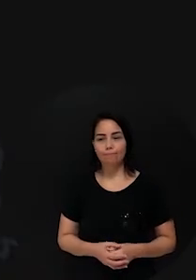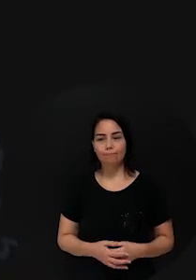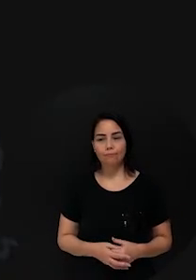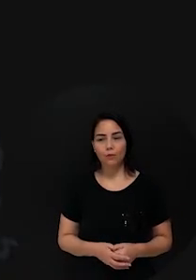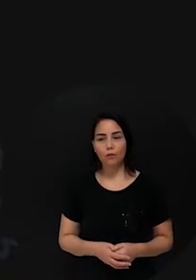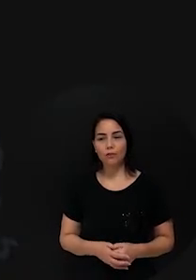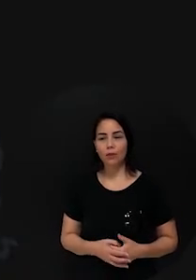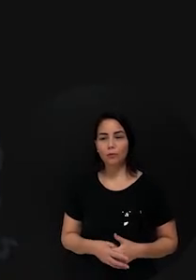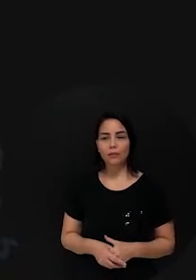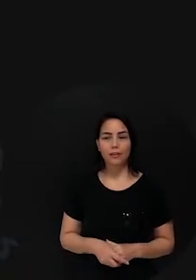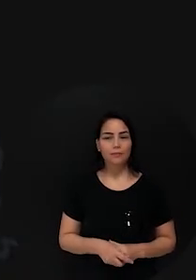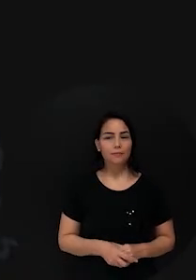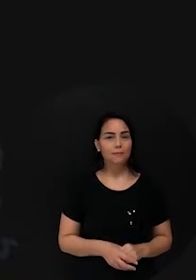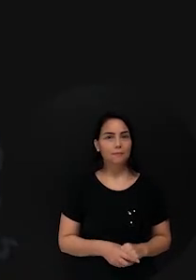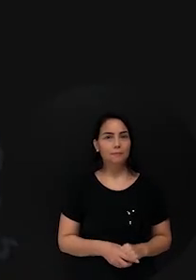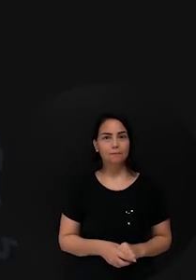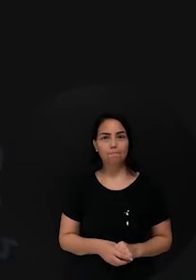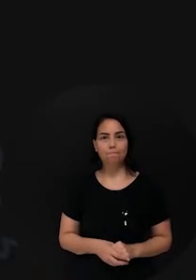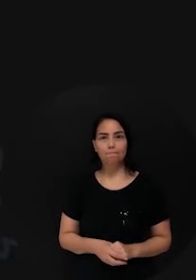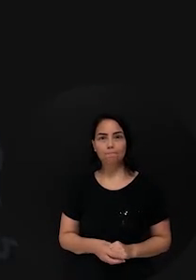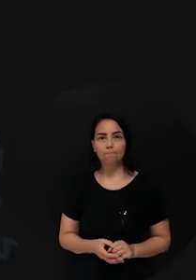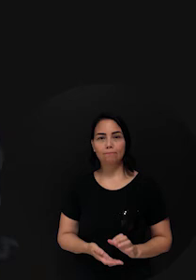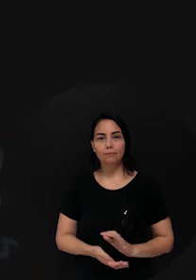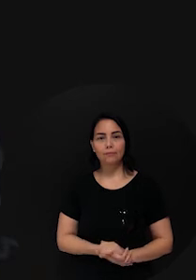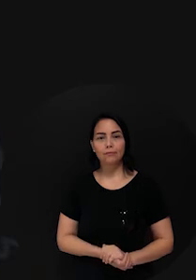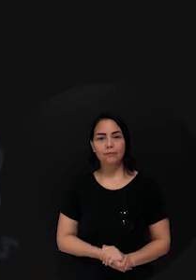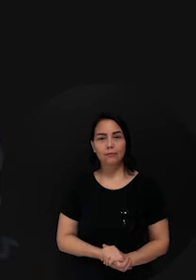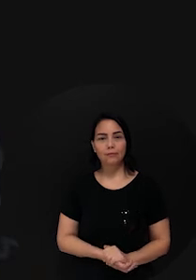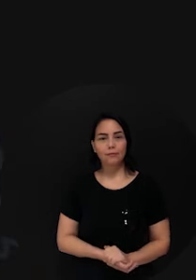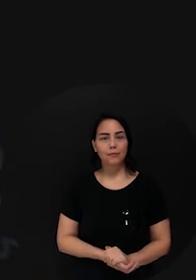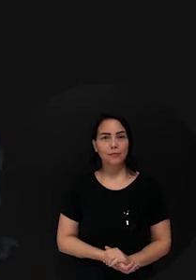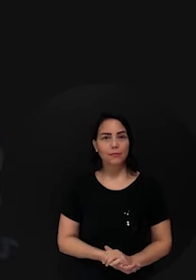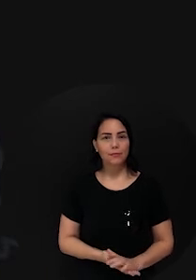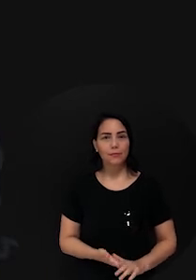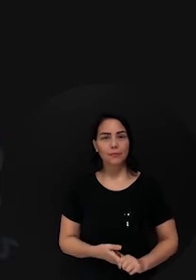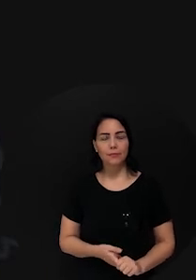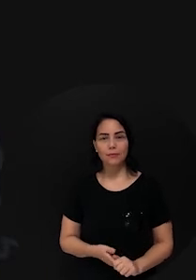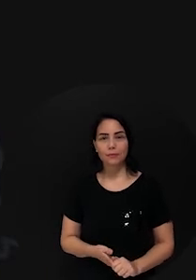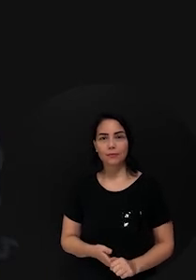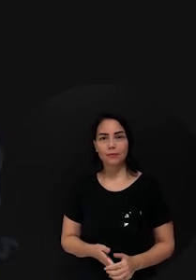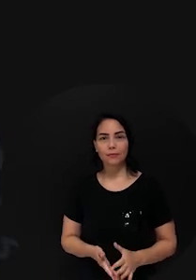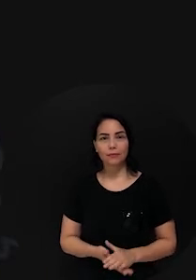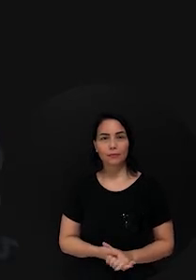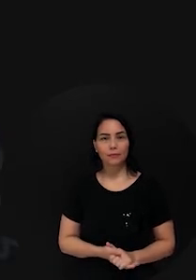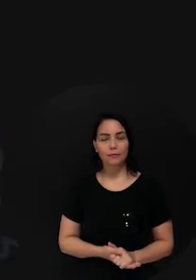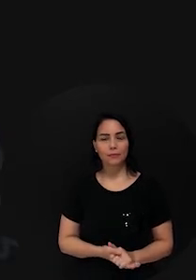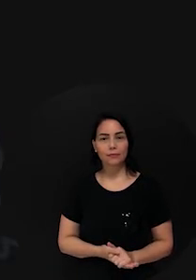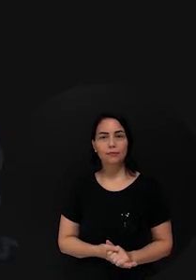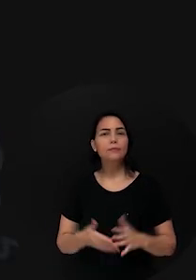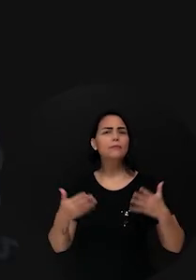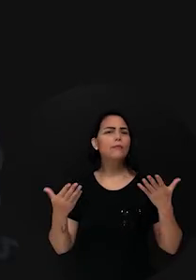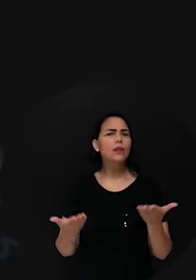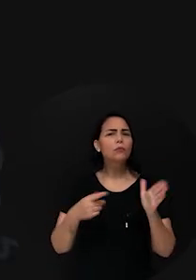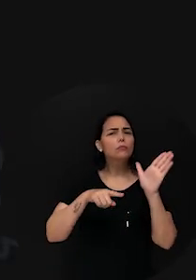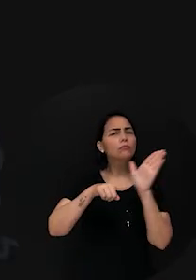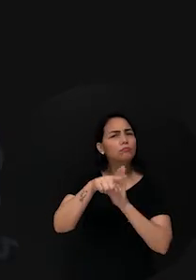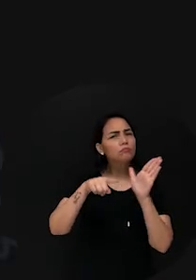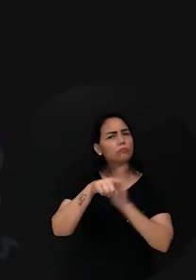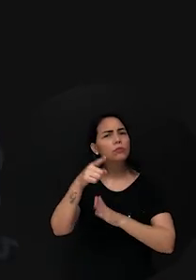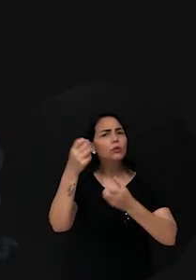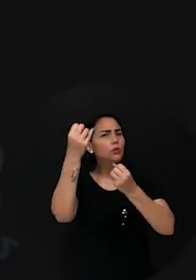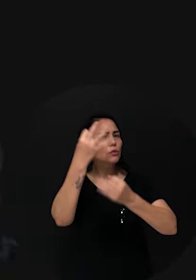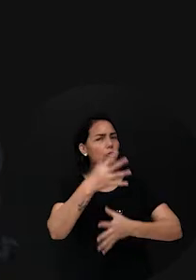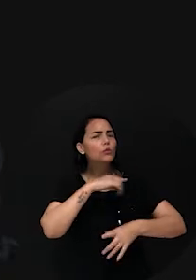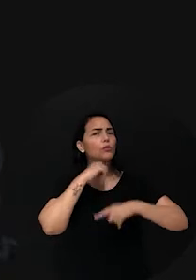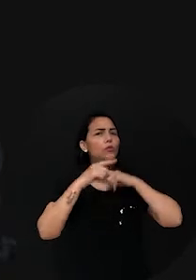Samuca, ó, A Luciane está perguntando aqui, precisa ter um instrumento